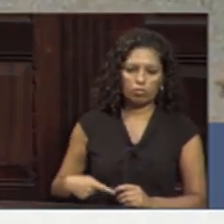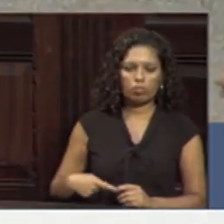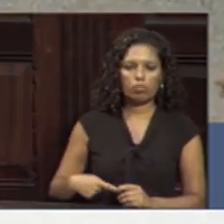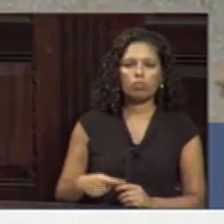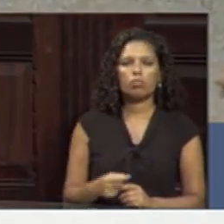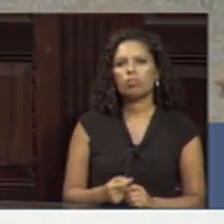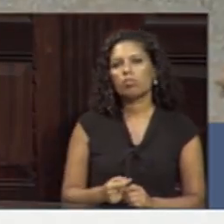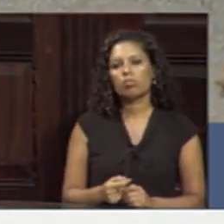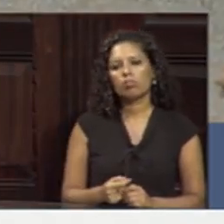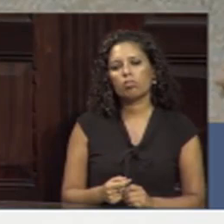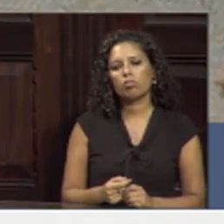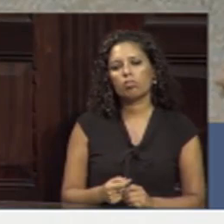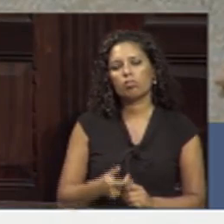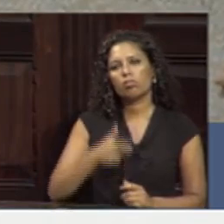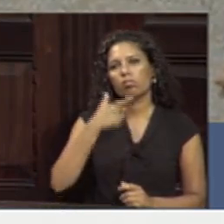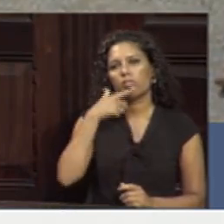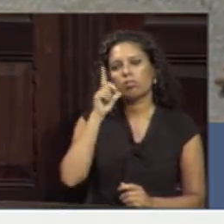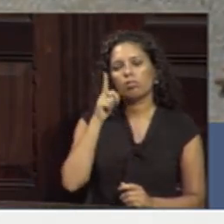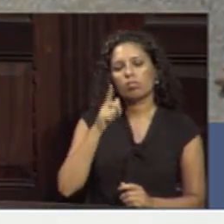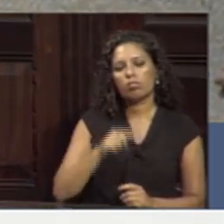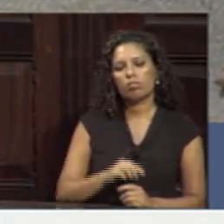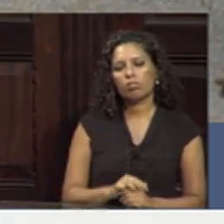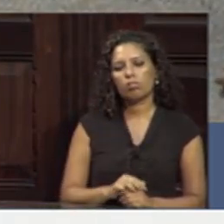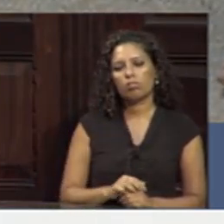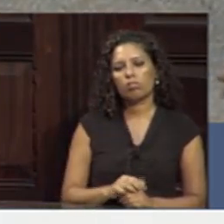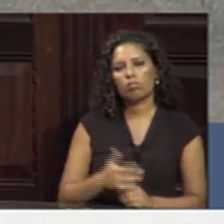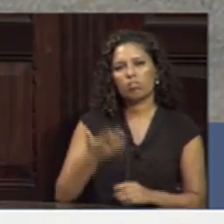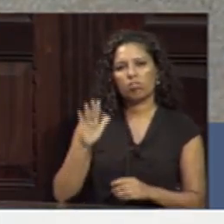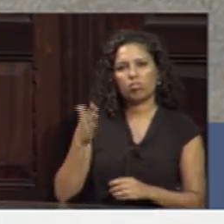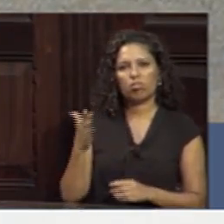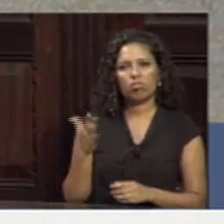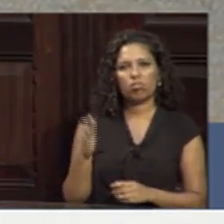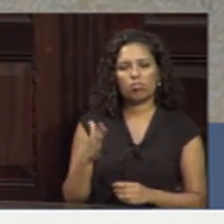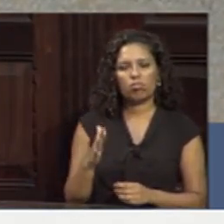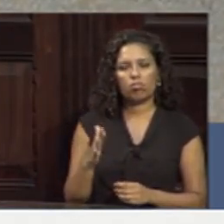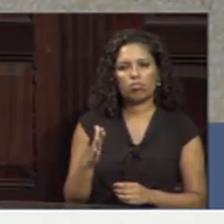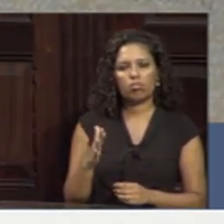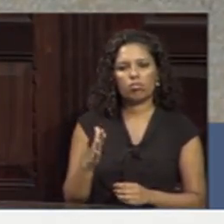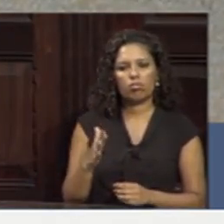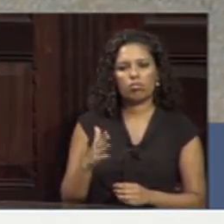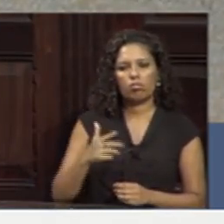eu ontem, por volta das